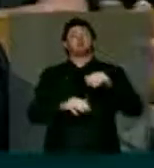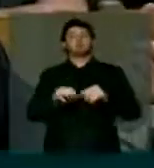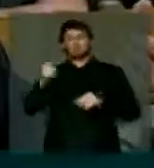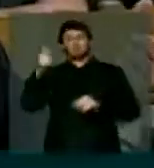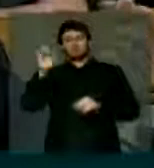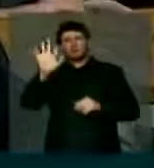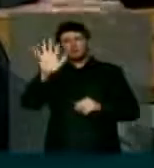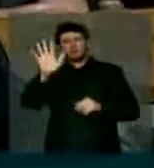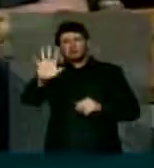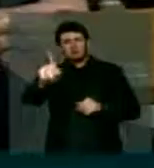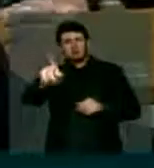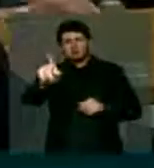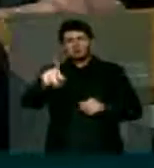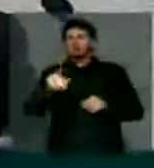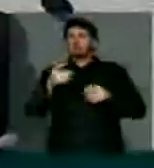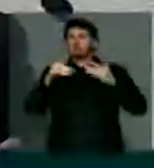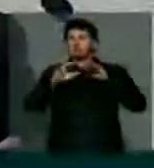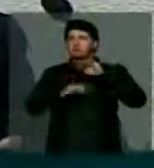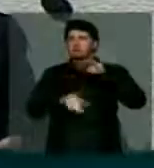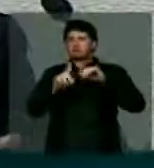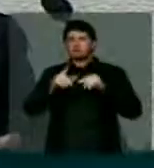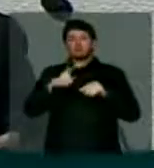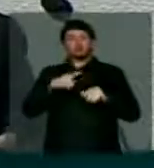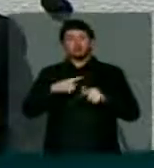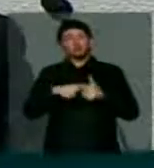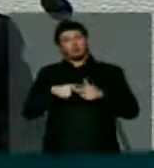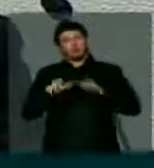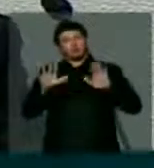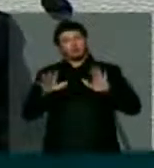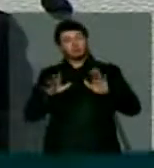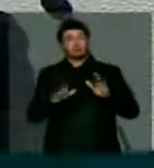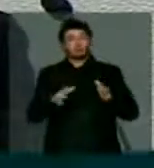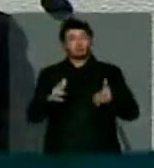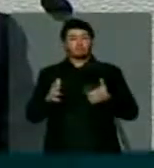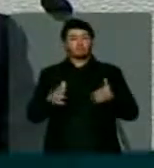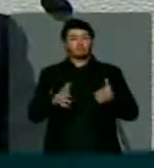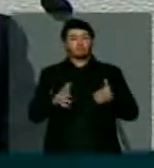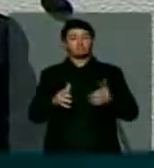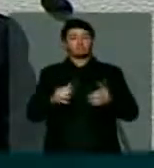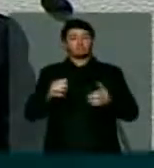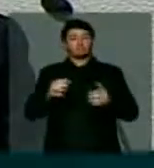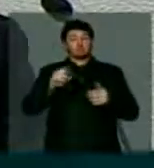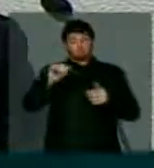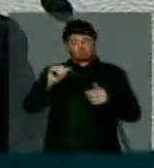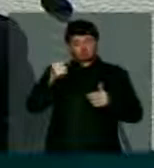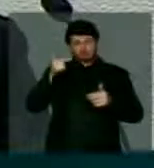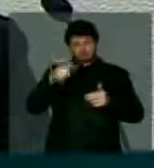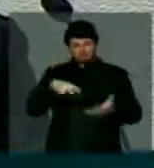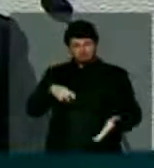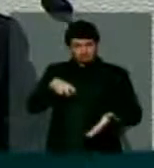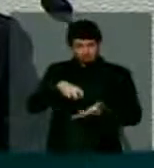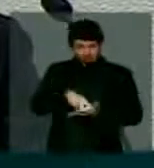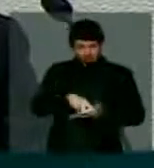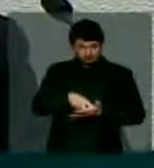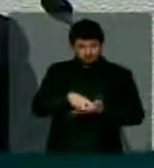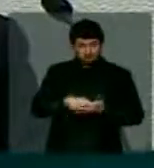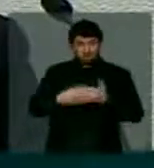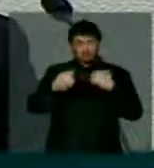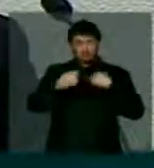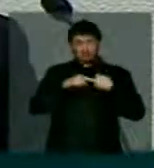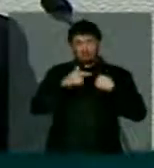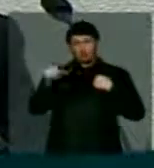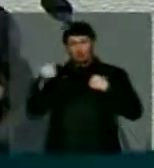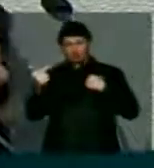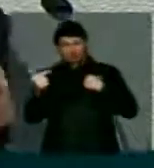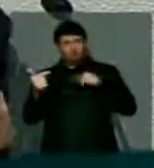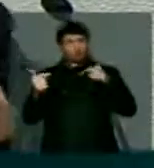houve desequilíbrio. Houve aí sim uma situação de não existência de penalidades nem para uma